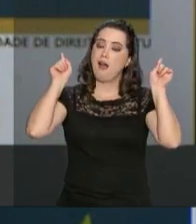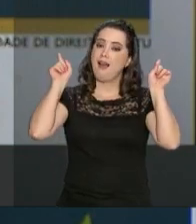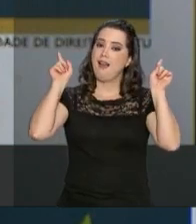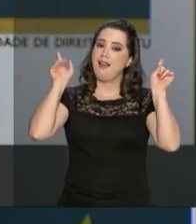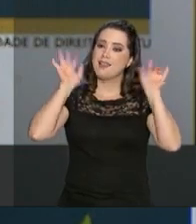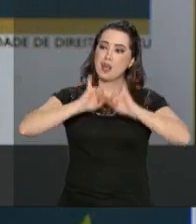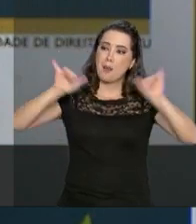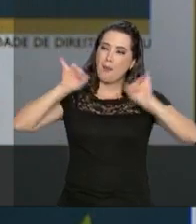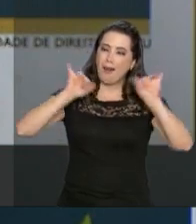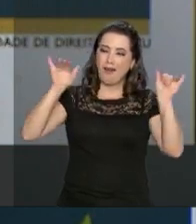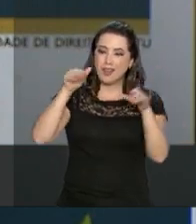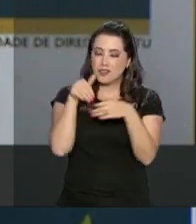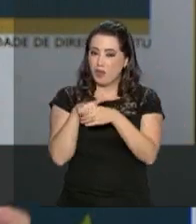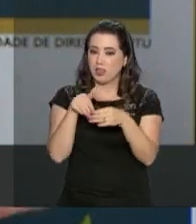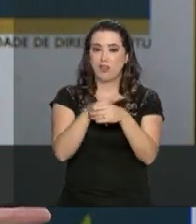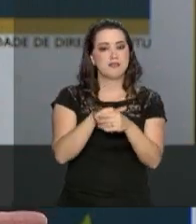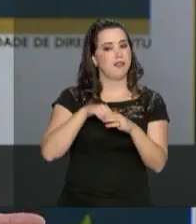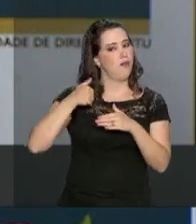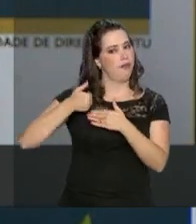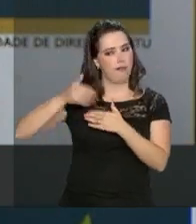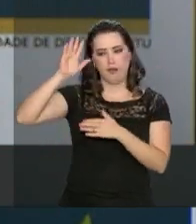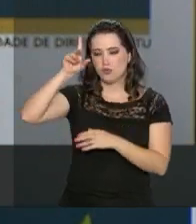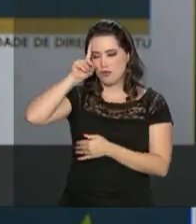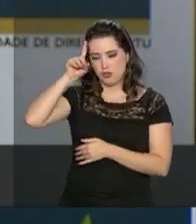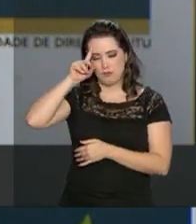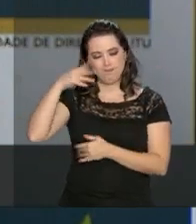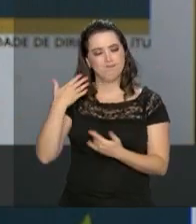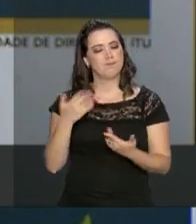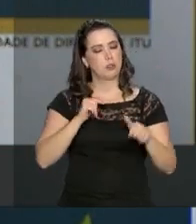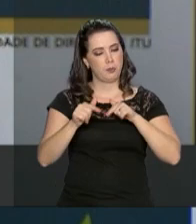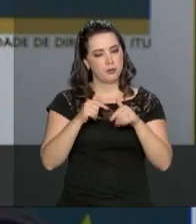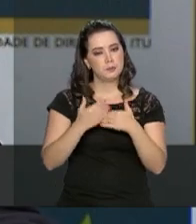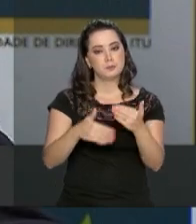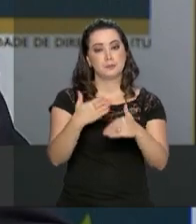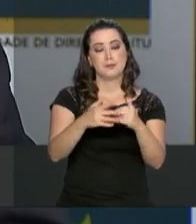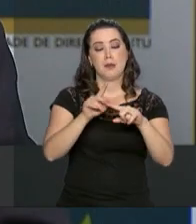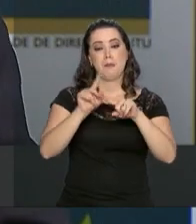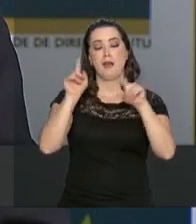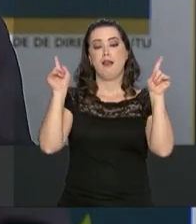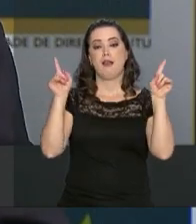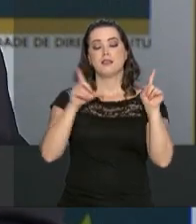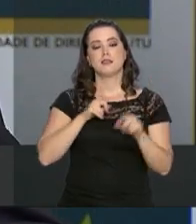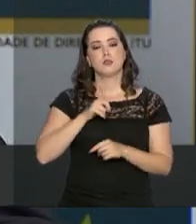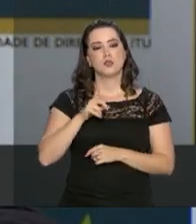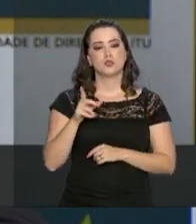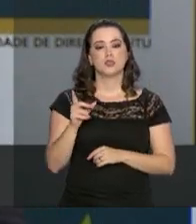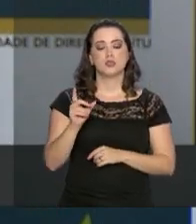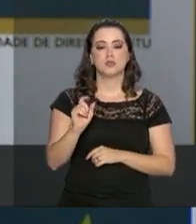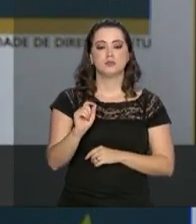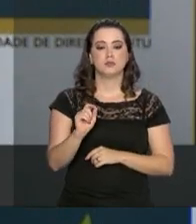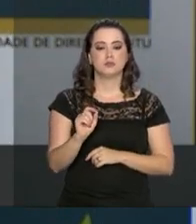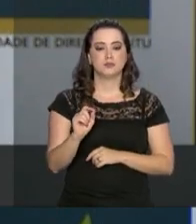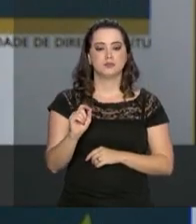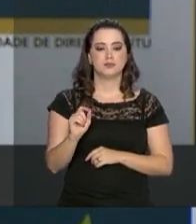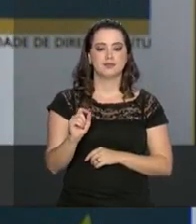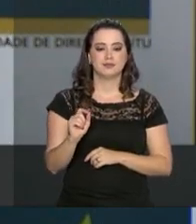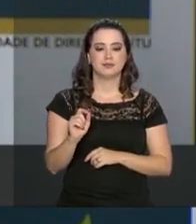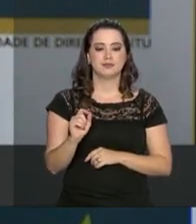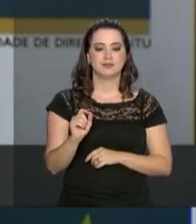campanha eleitoral, não é, vai no dia a dia. Não é? E, para tanto, eu contava